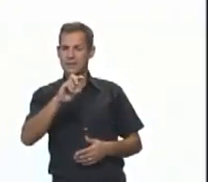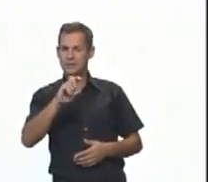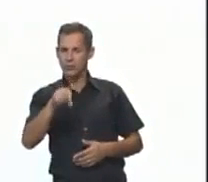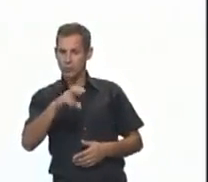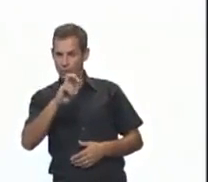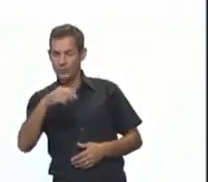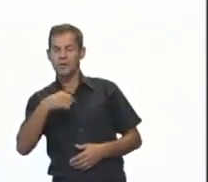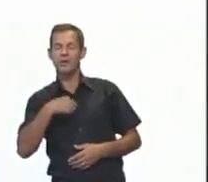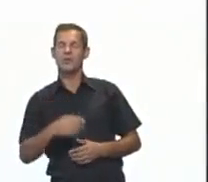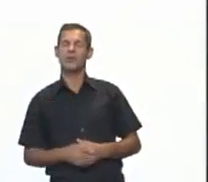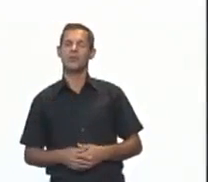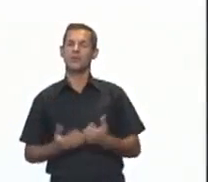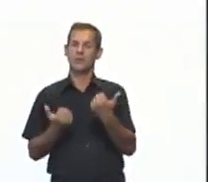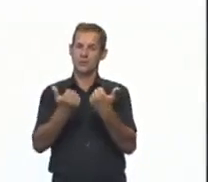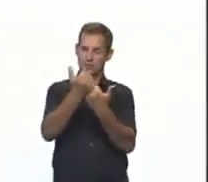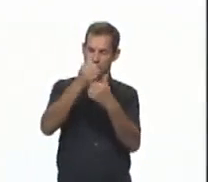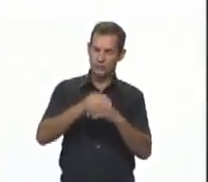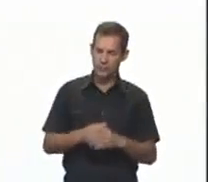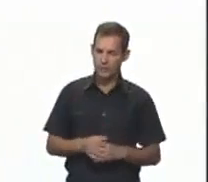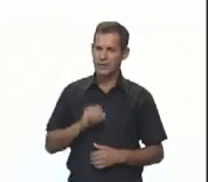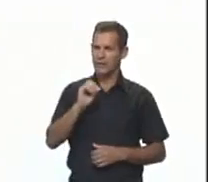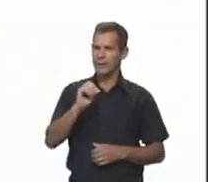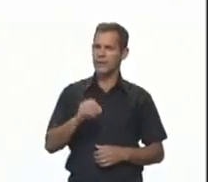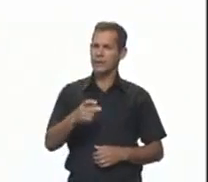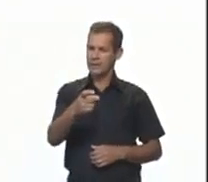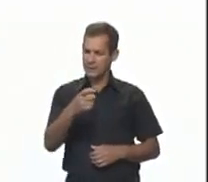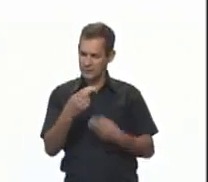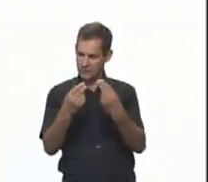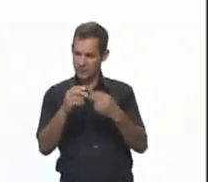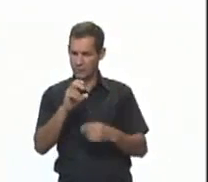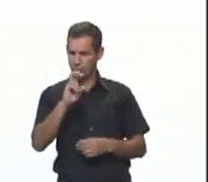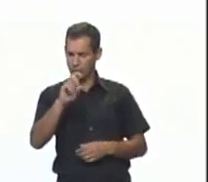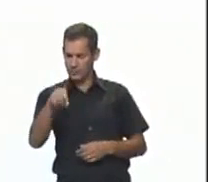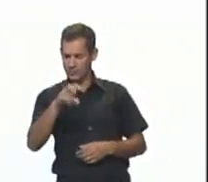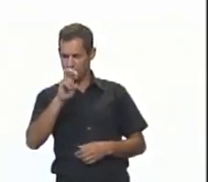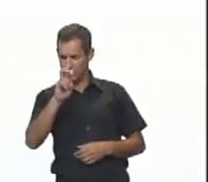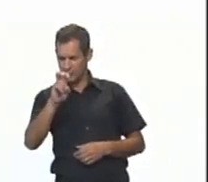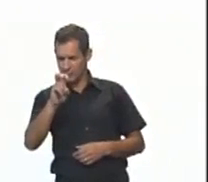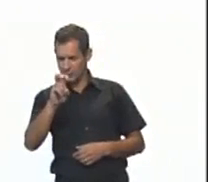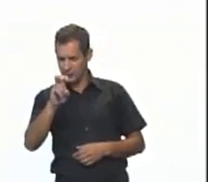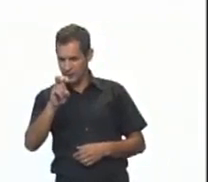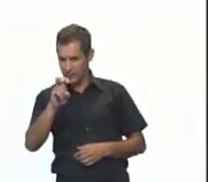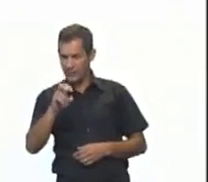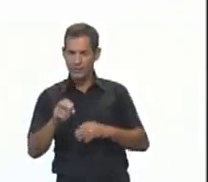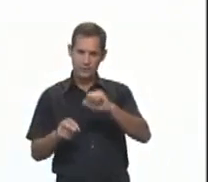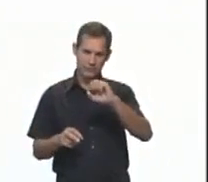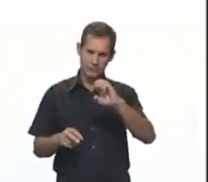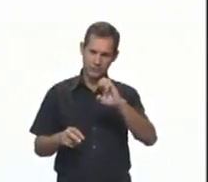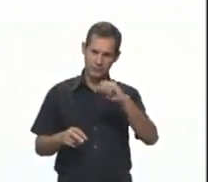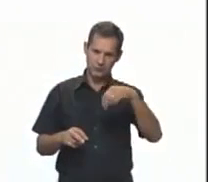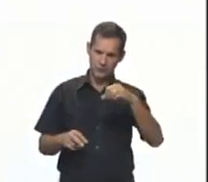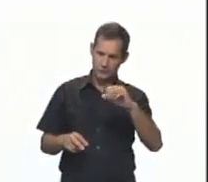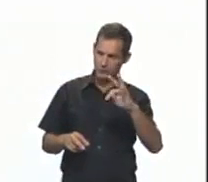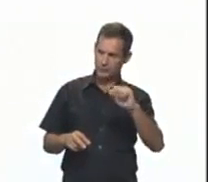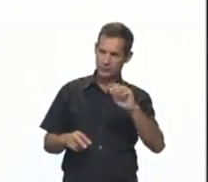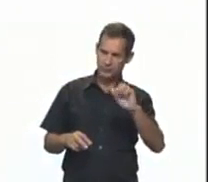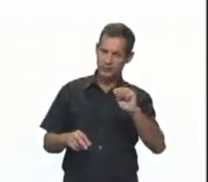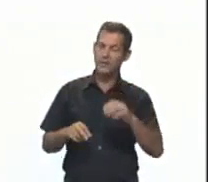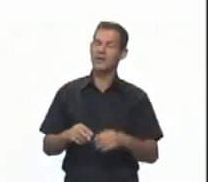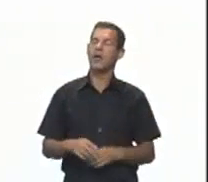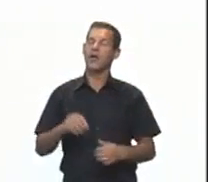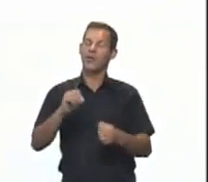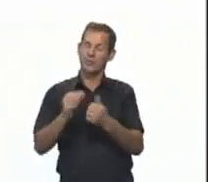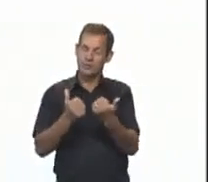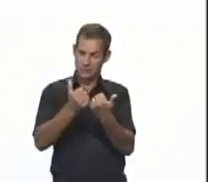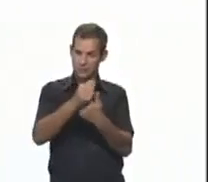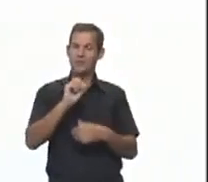5,5. Então eu jogo lá na nossa substituição, que é x igual a 5,5 seno de θ. Então ao jogar